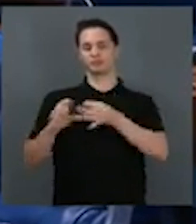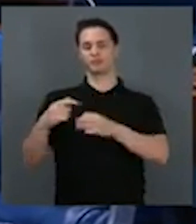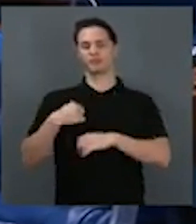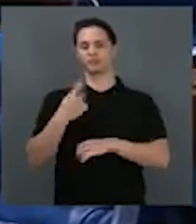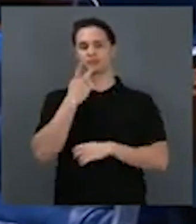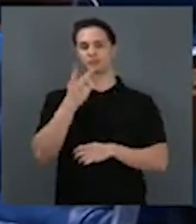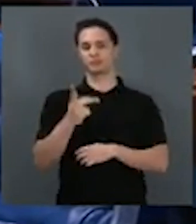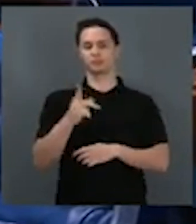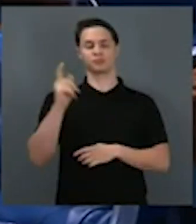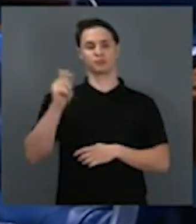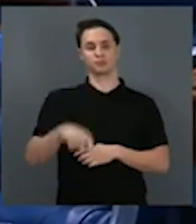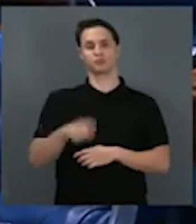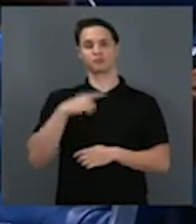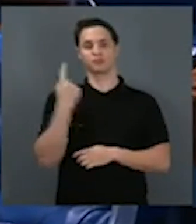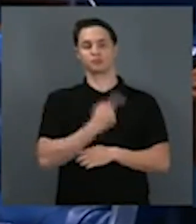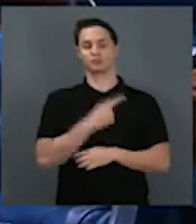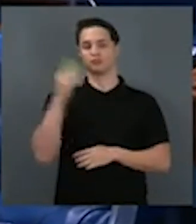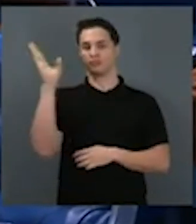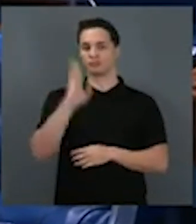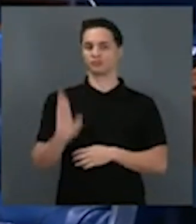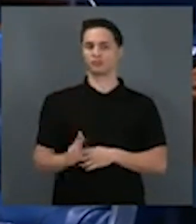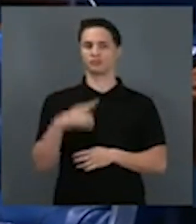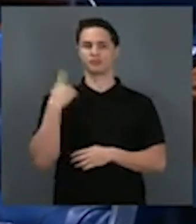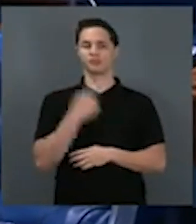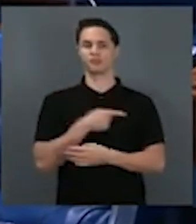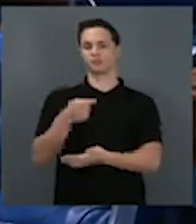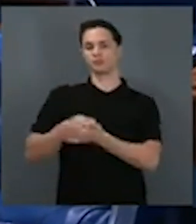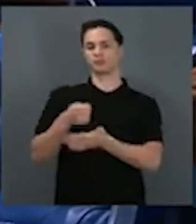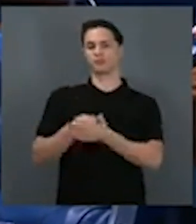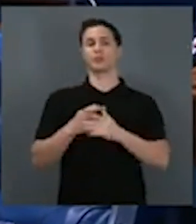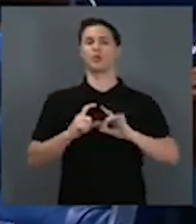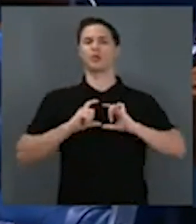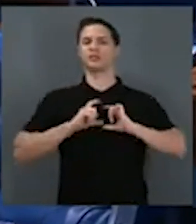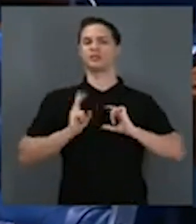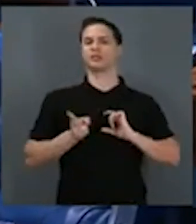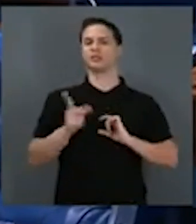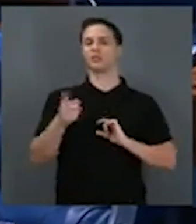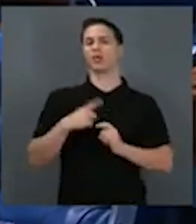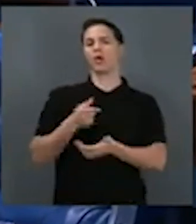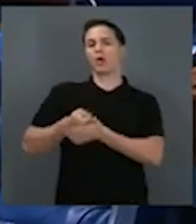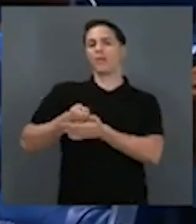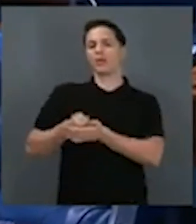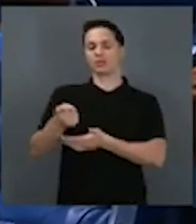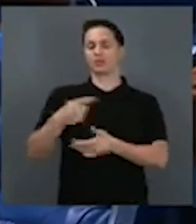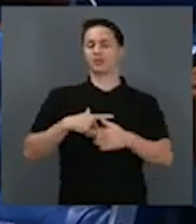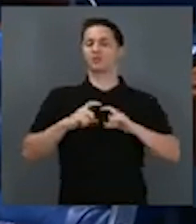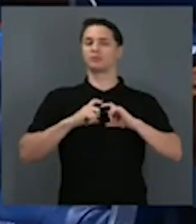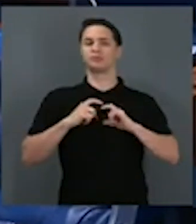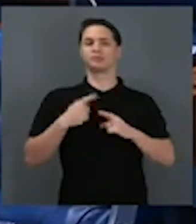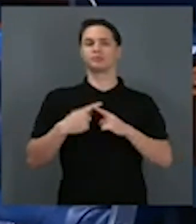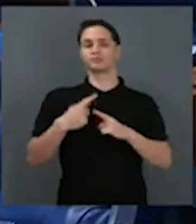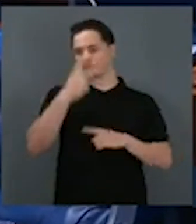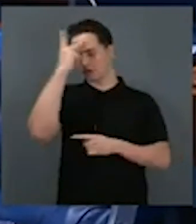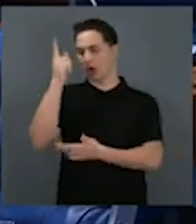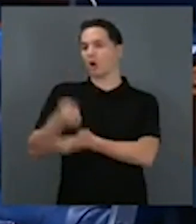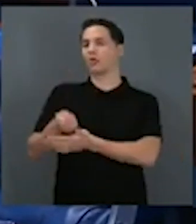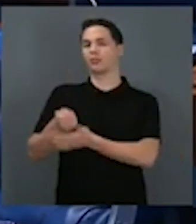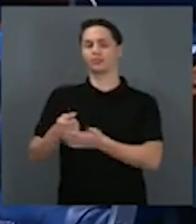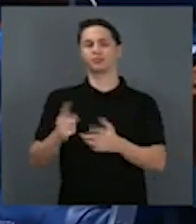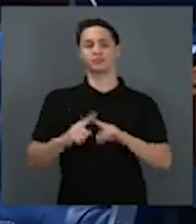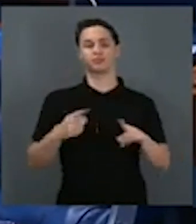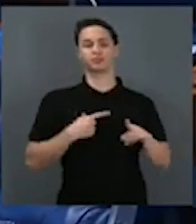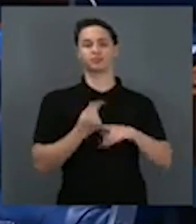plenário, que nós brasileiros costumamos cobrar as medalhas sempre, né? Na época das Olimpíadas, todo mundo cobrando as